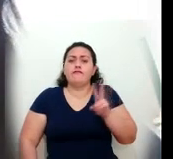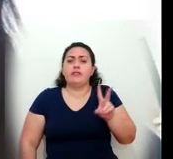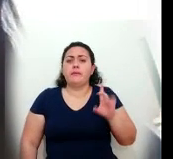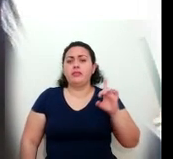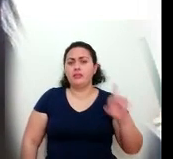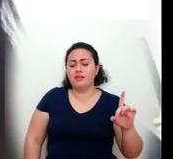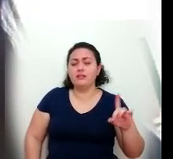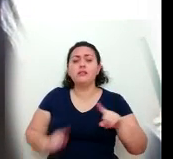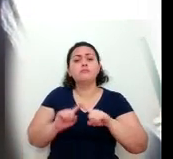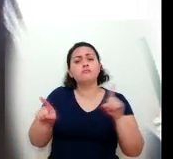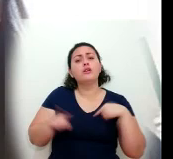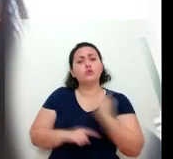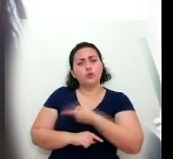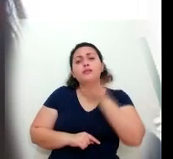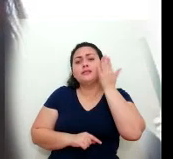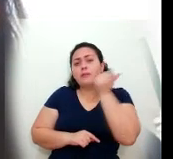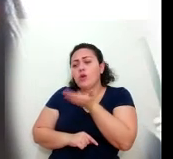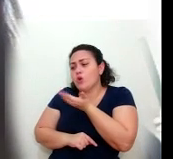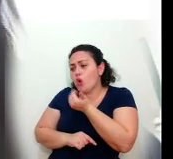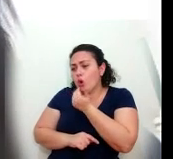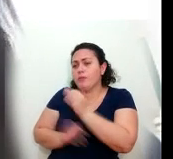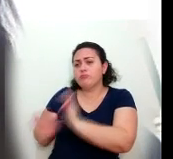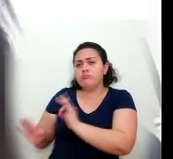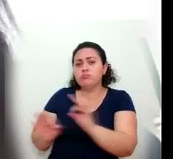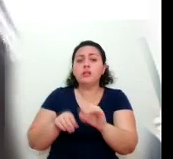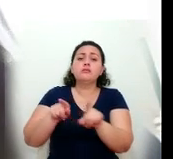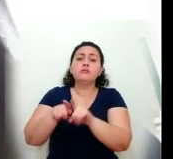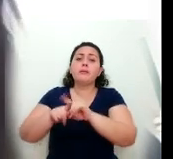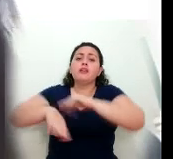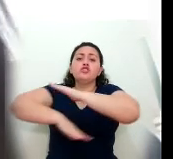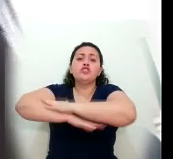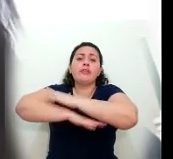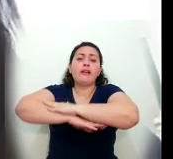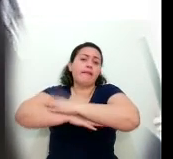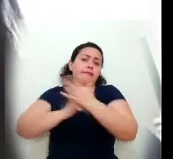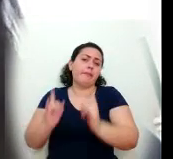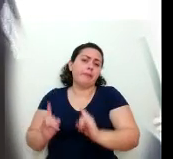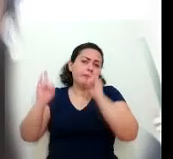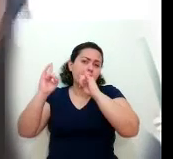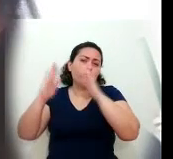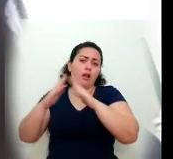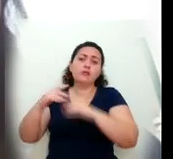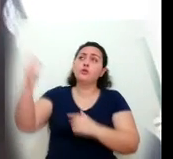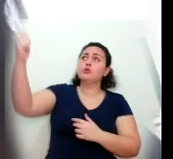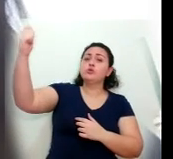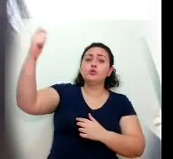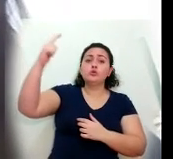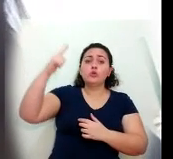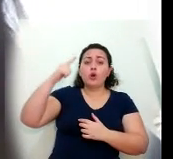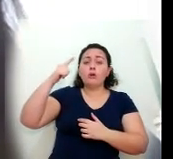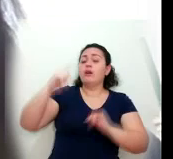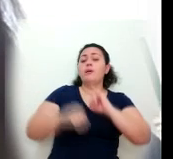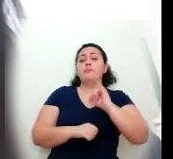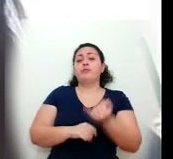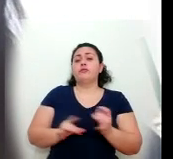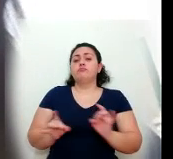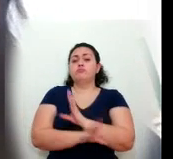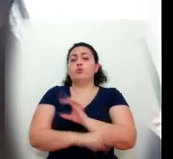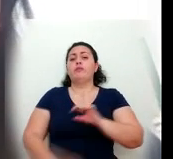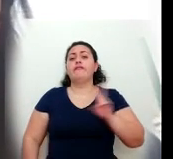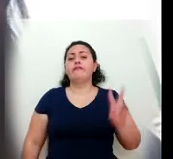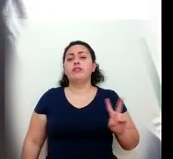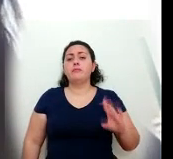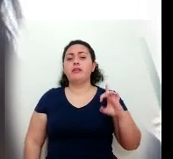sabe que com uma alimentação equilibrada e uma exposição que pode ser pela janela, né, do apartamento, da casa, enfim, do sol, já